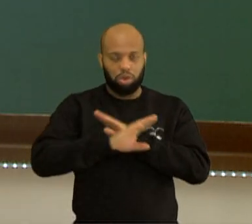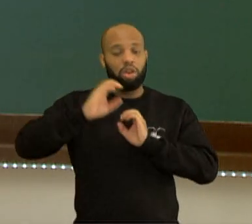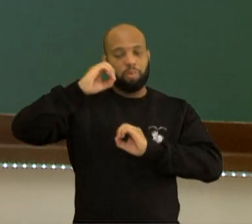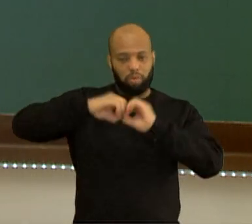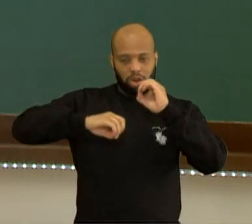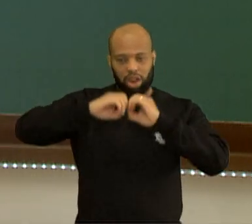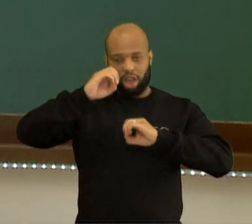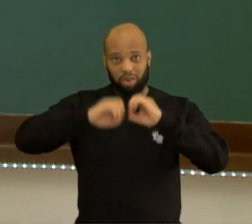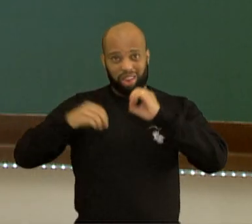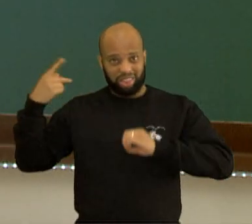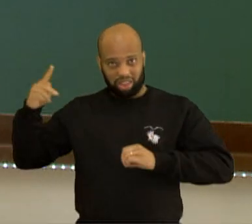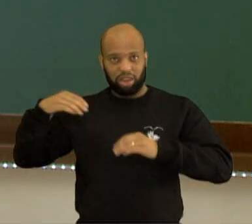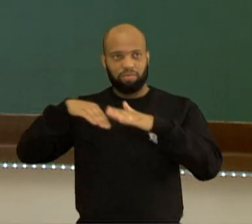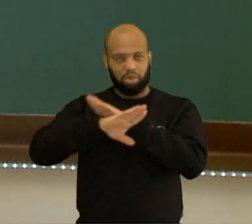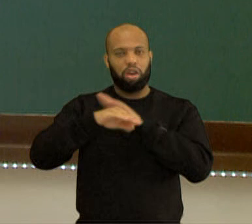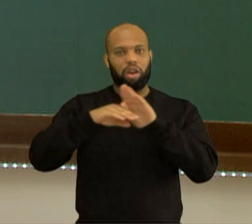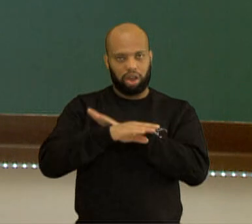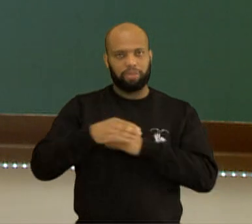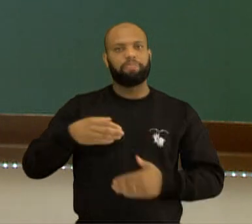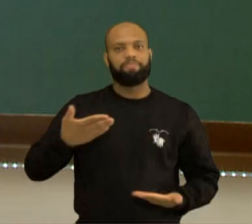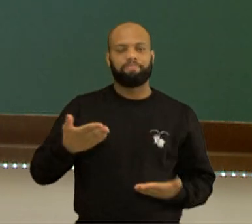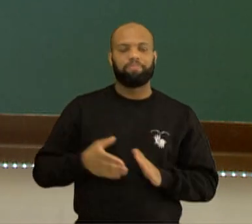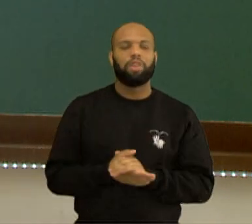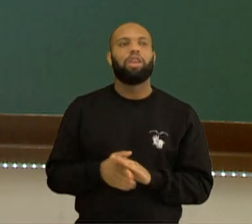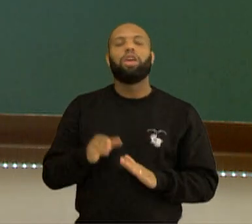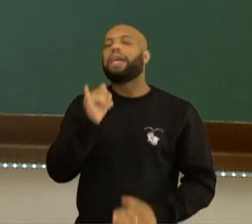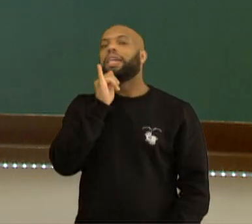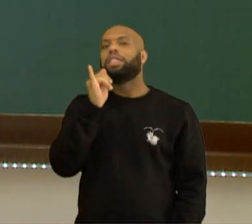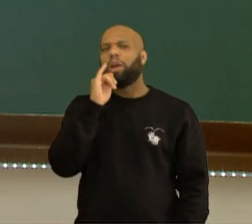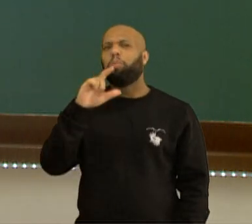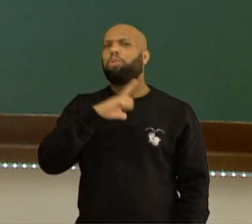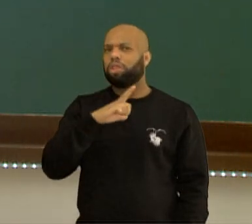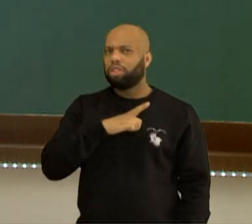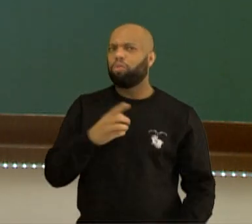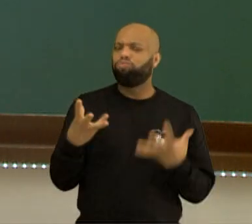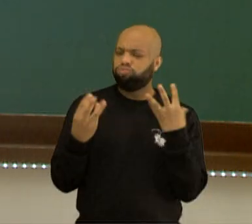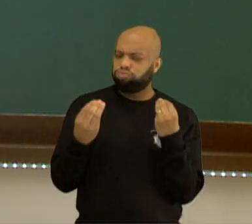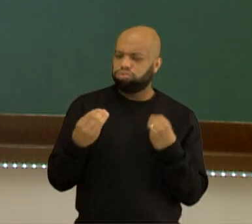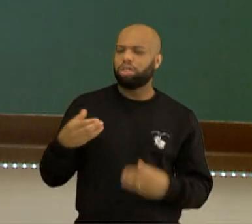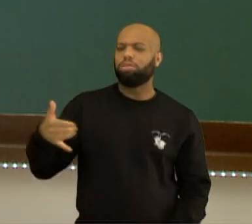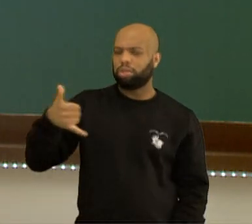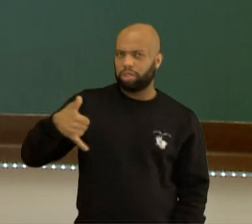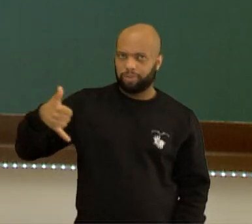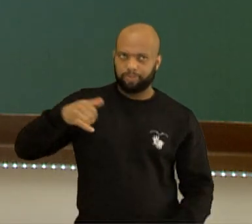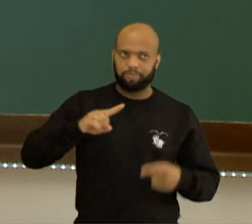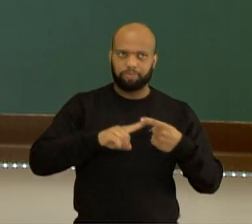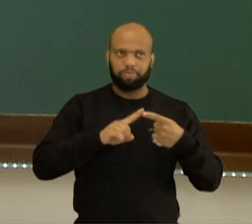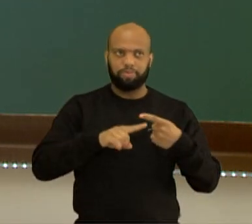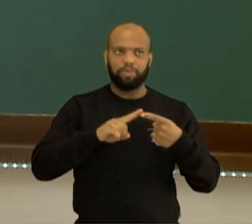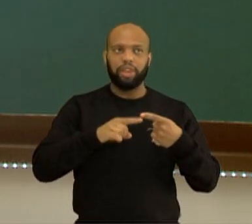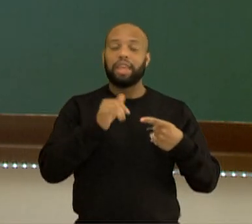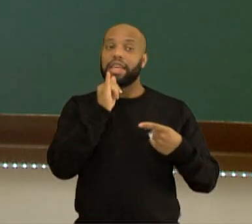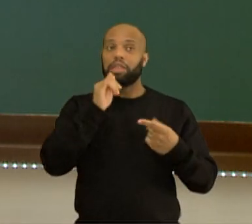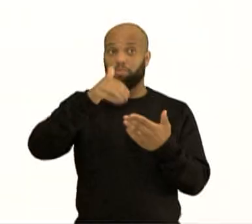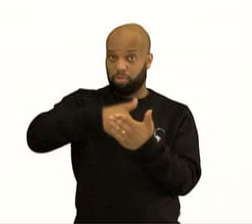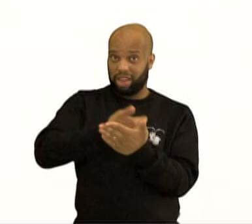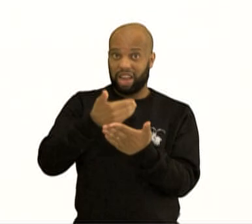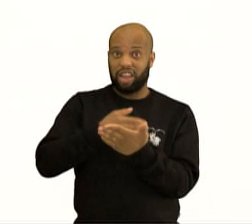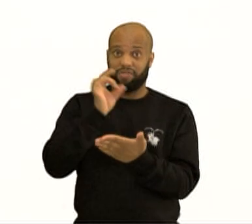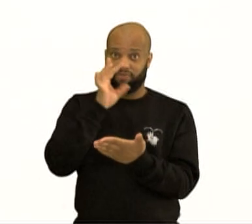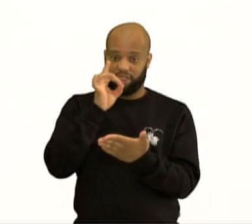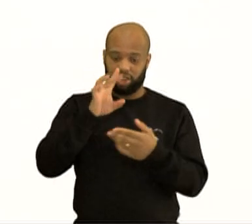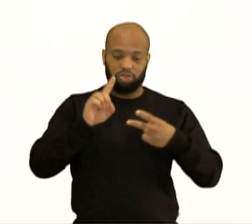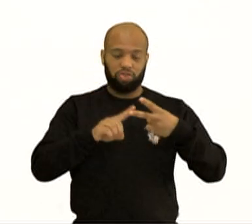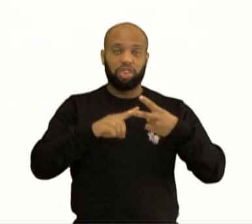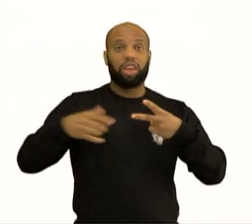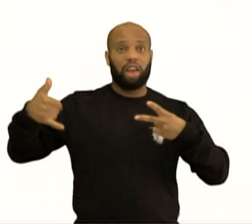reserva energética. E quais são os exemplos de alimentos que são ricos em lipídios? Alguns exemplos: abacate,